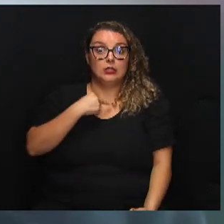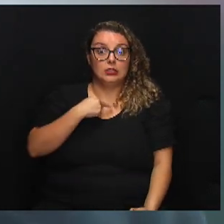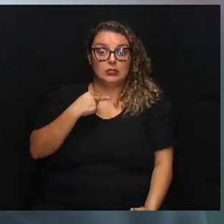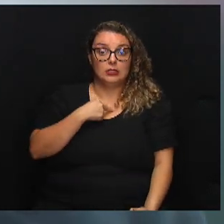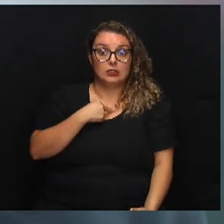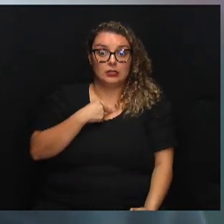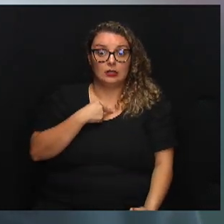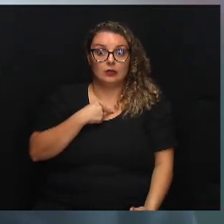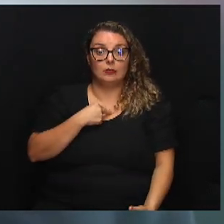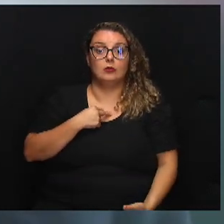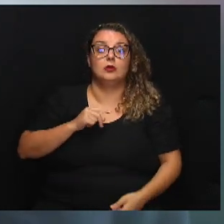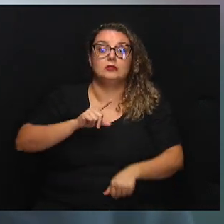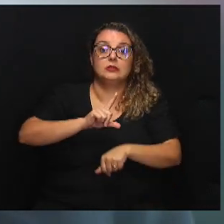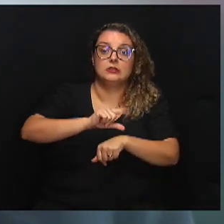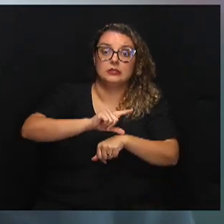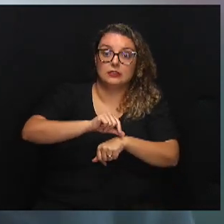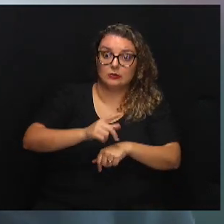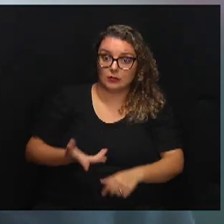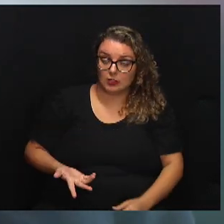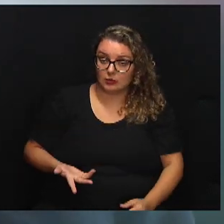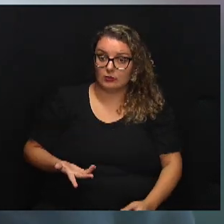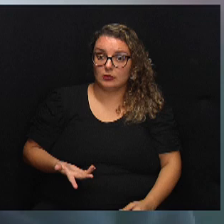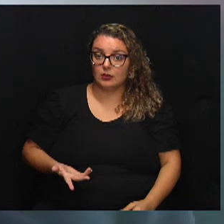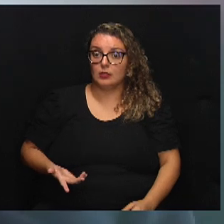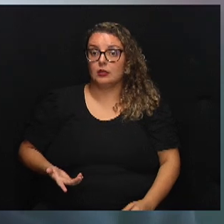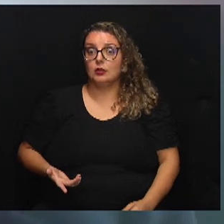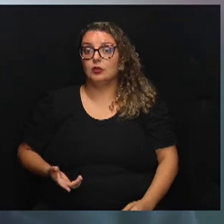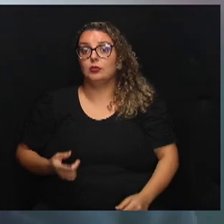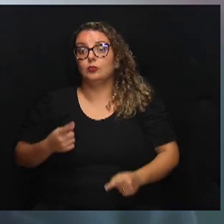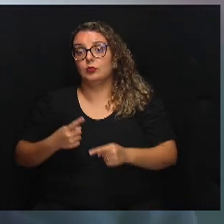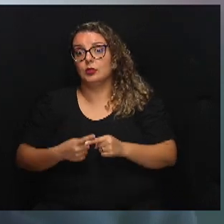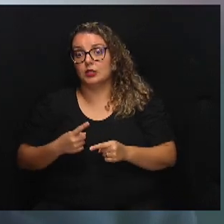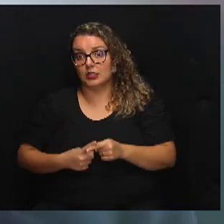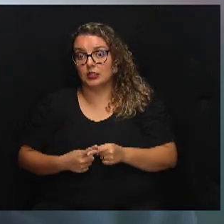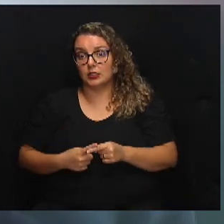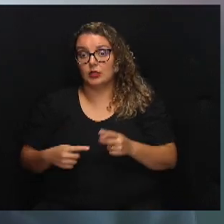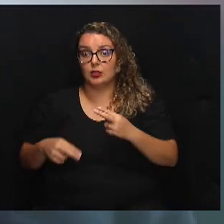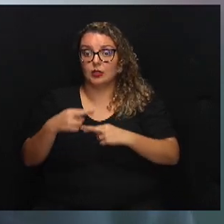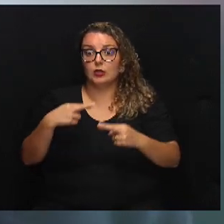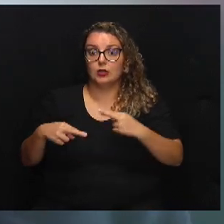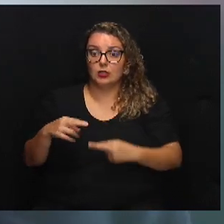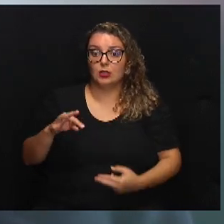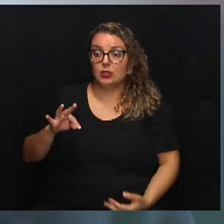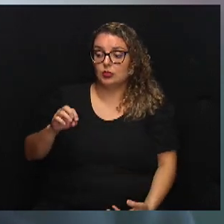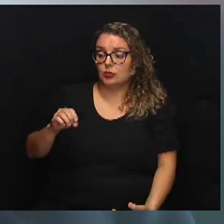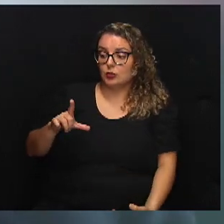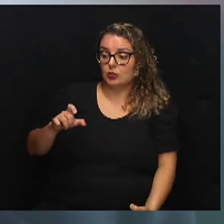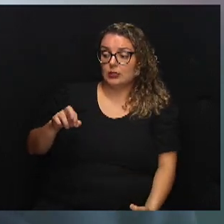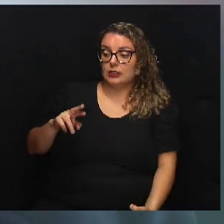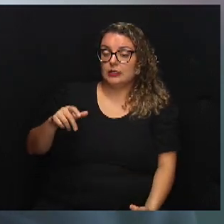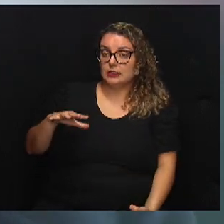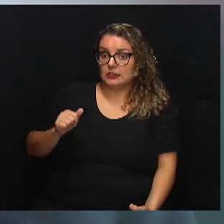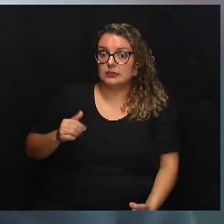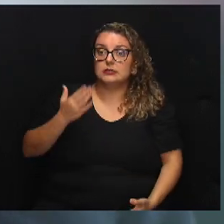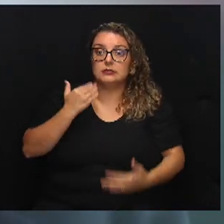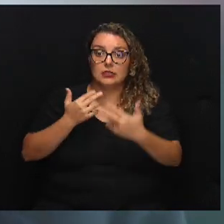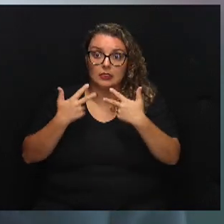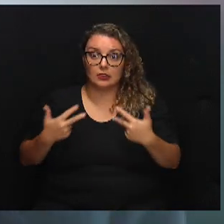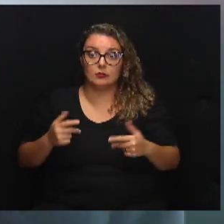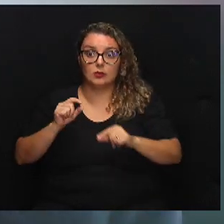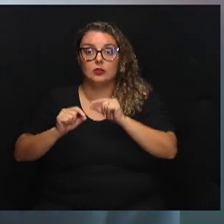muito postergada, devido justamente à questão de tolerâncias alimentares